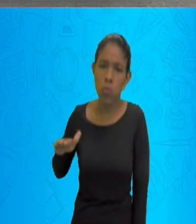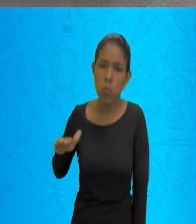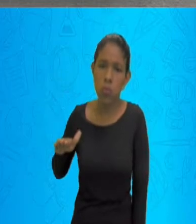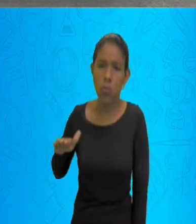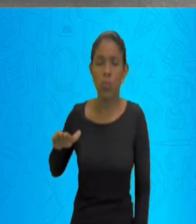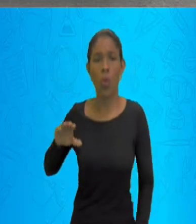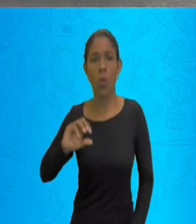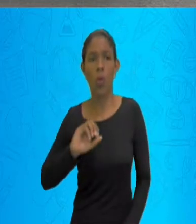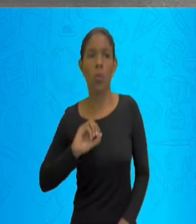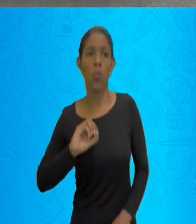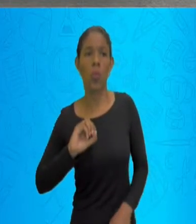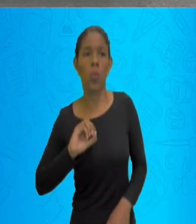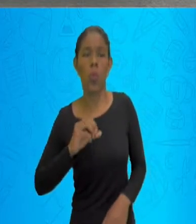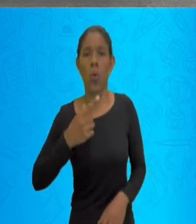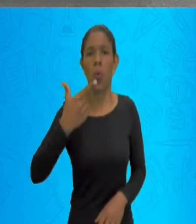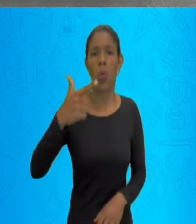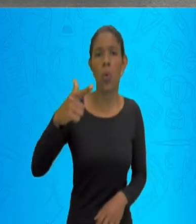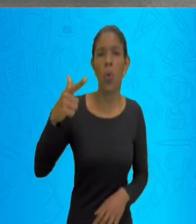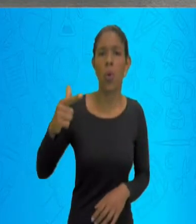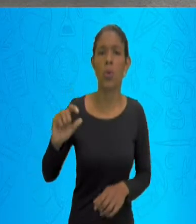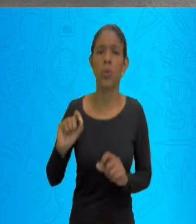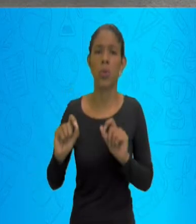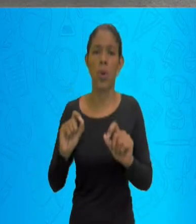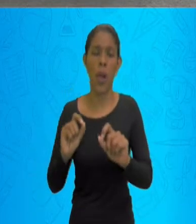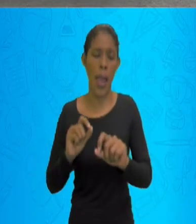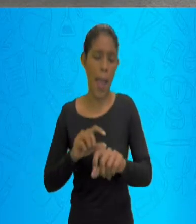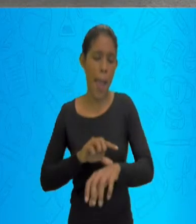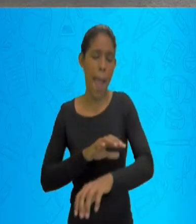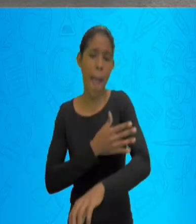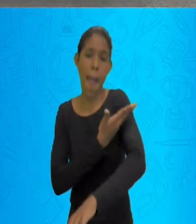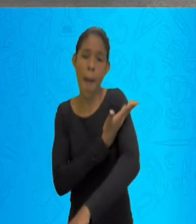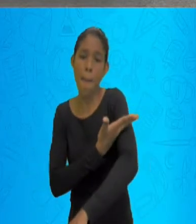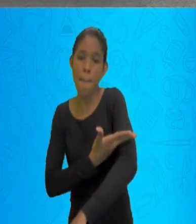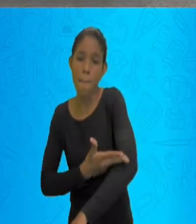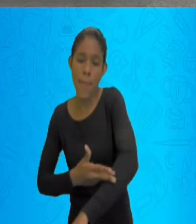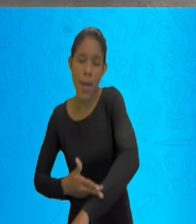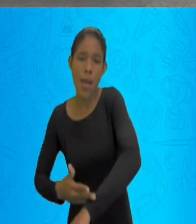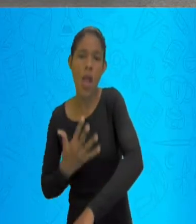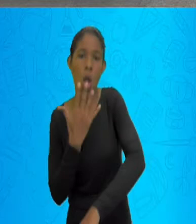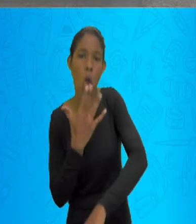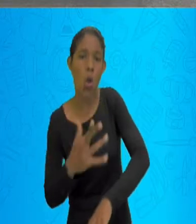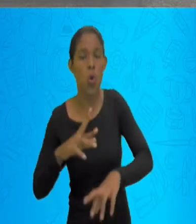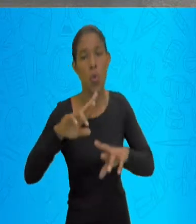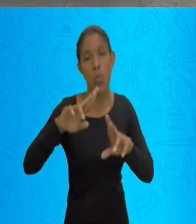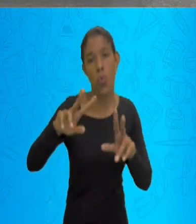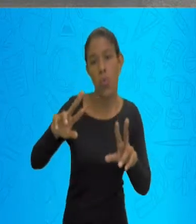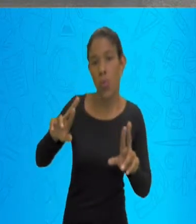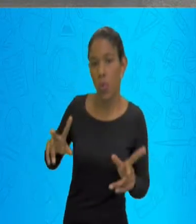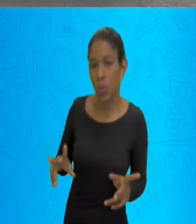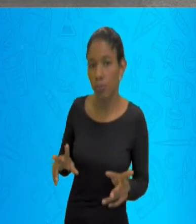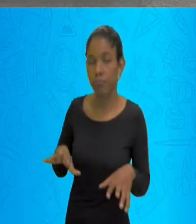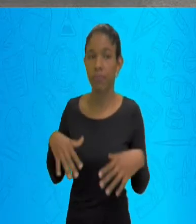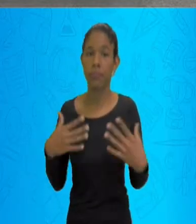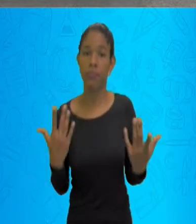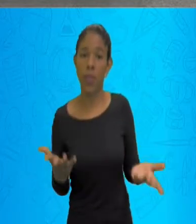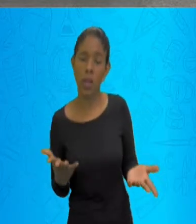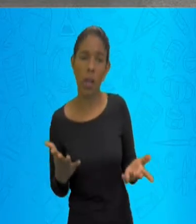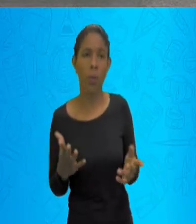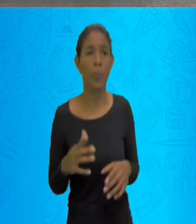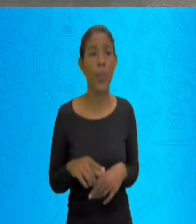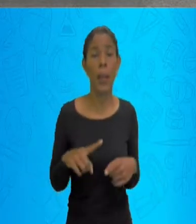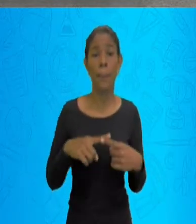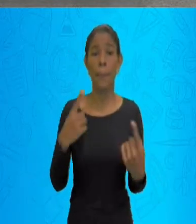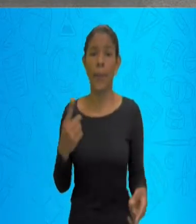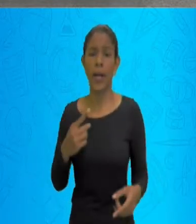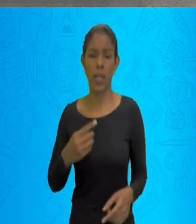com pigmentação da pele. Mas fora nós, seres humanos, os outros seres vivos conseguiram